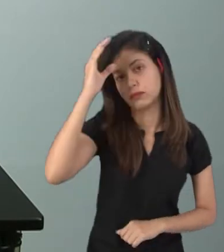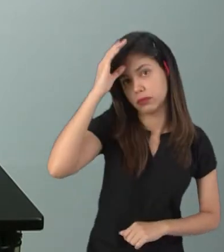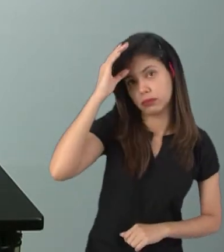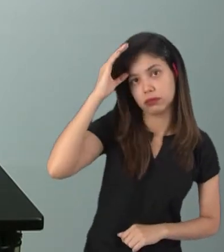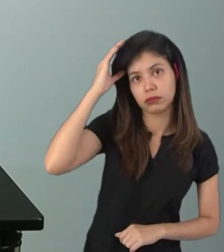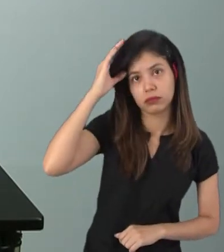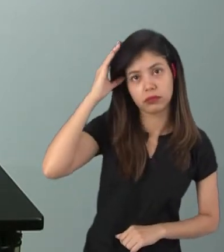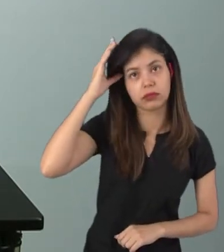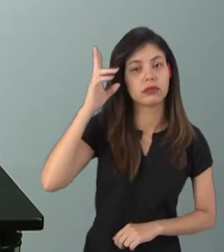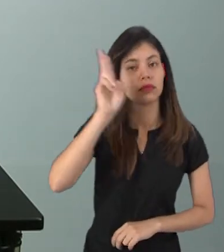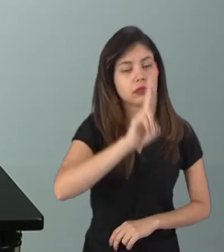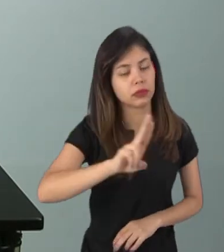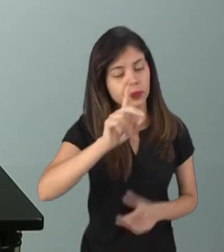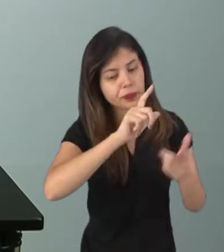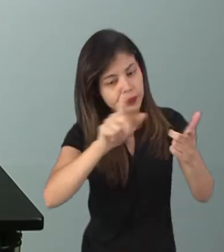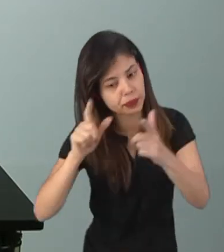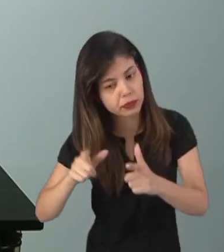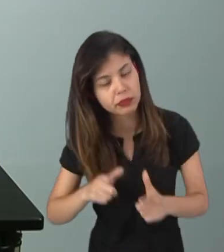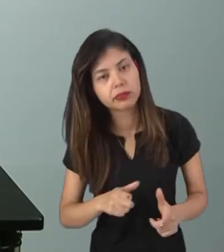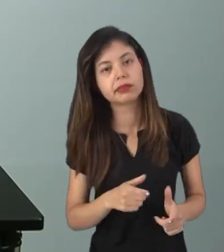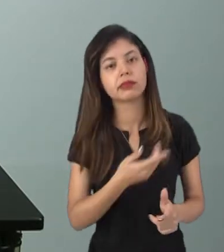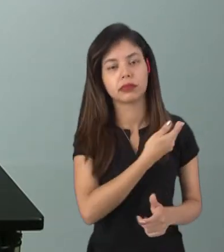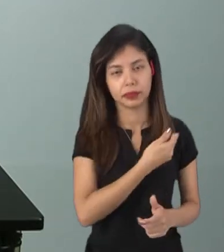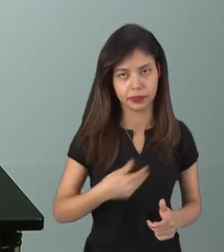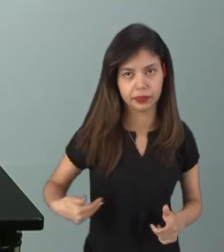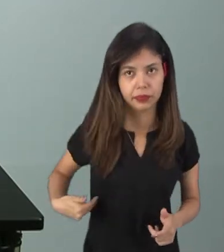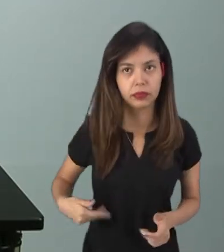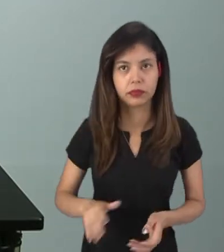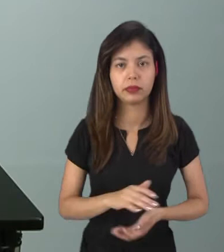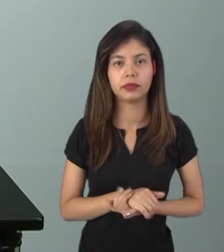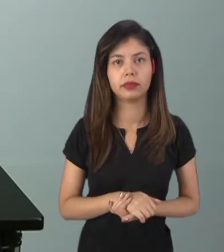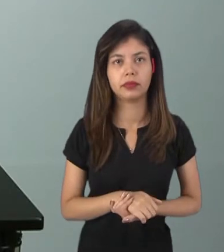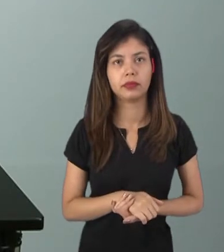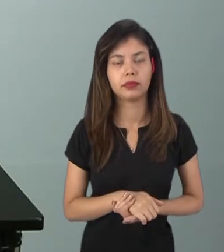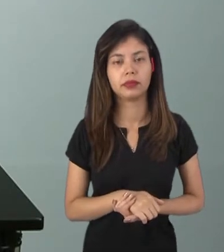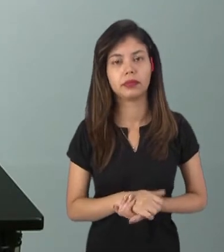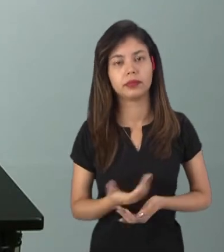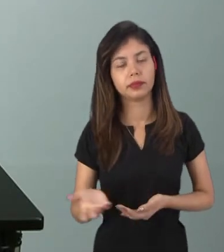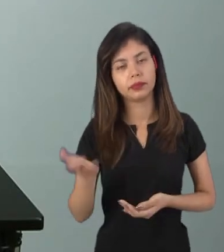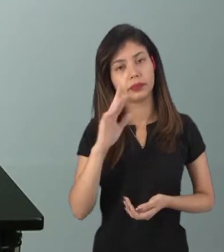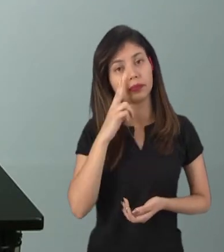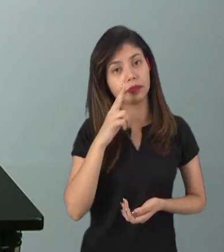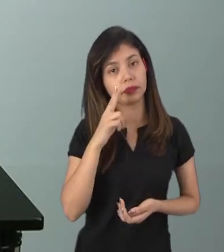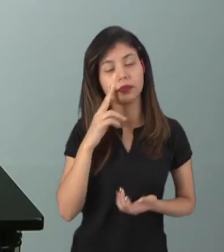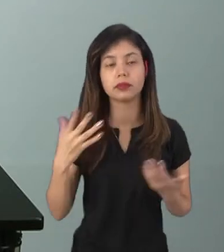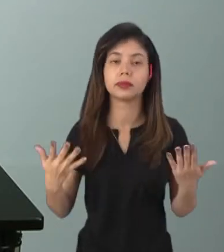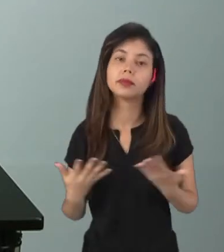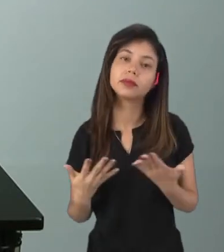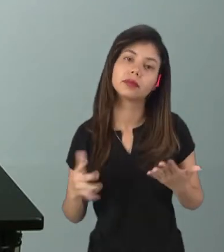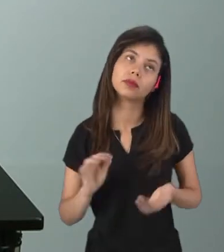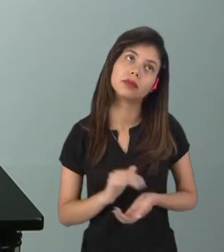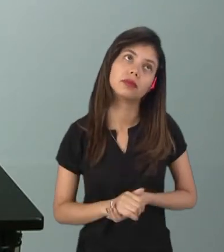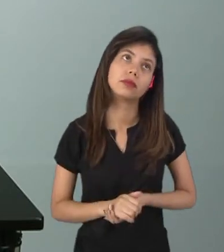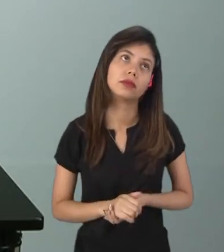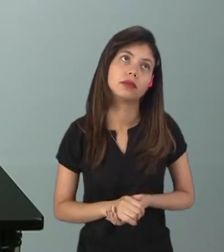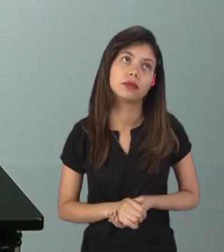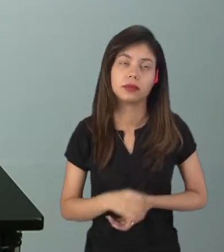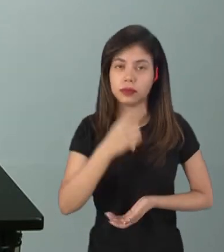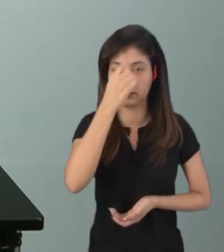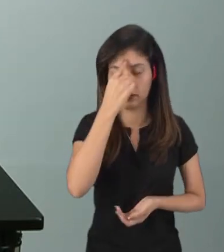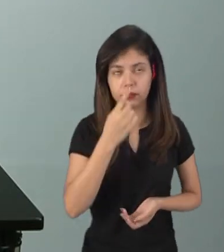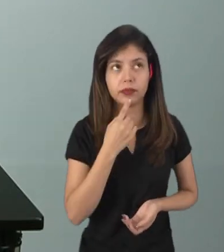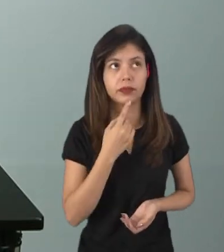conscientização, saber utilizar os espaços públicos, isso mesmo. Vamos ver aqui esta